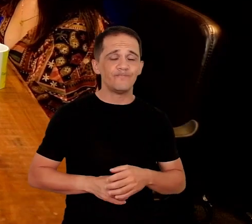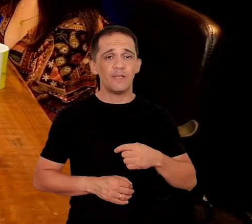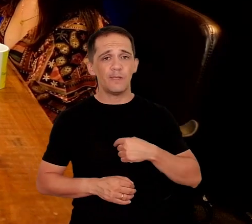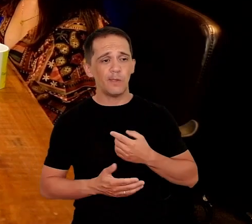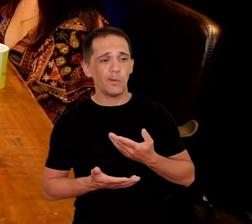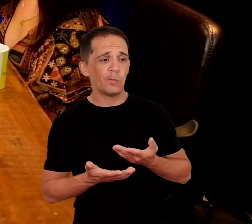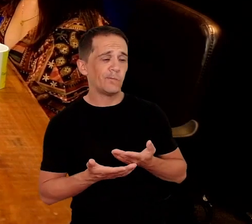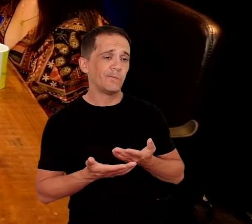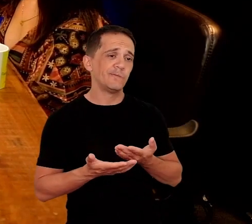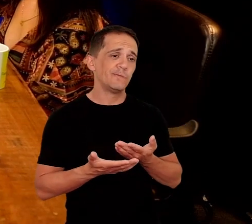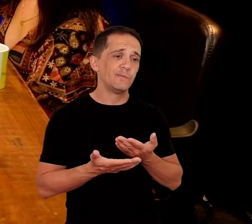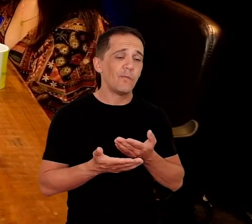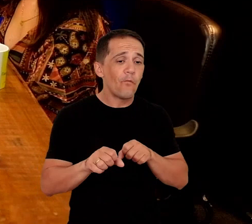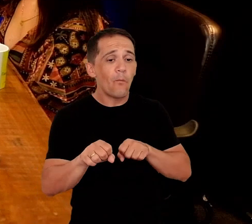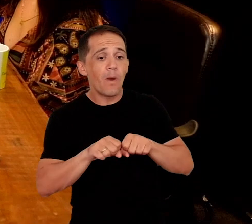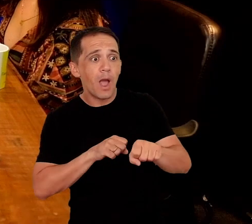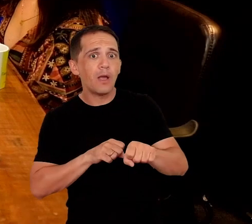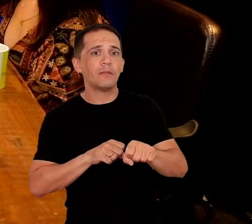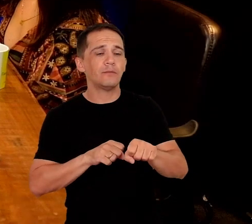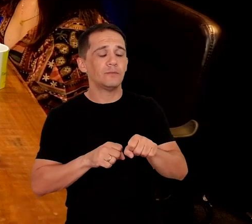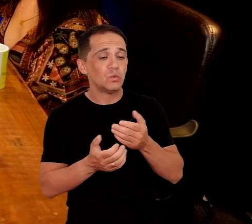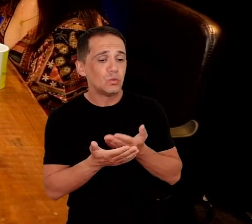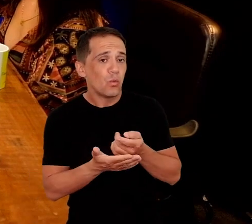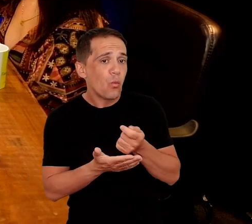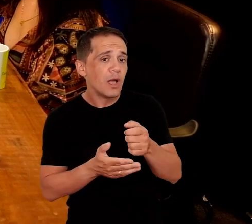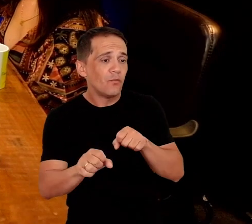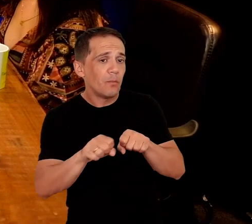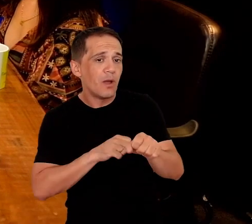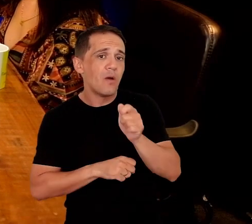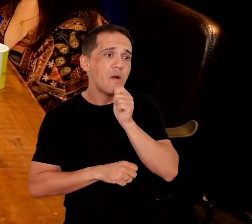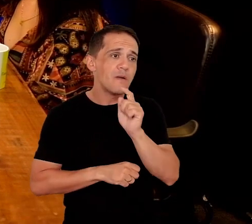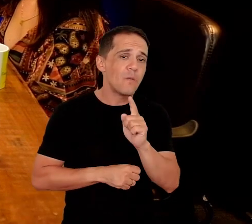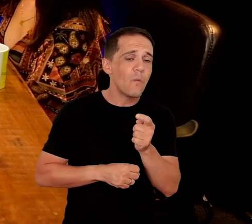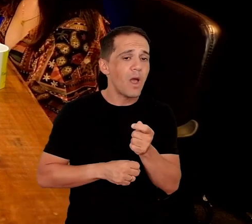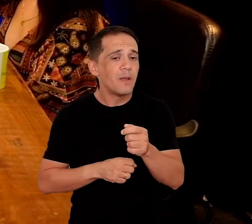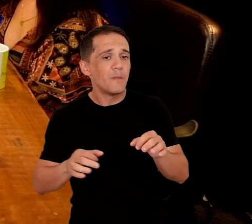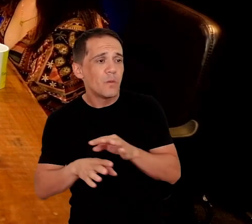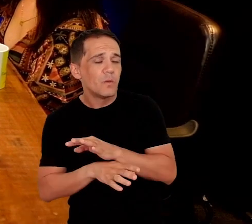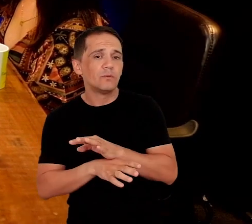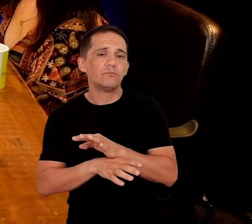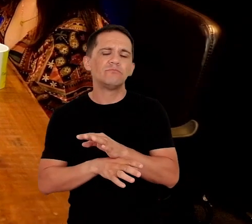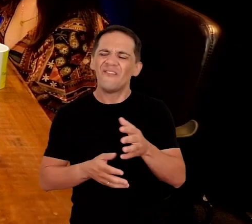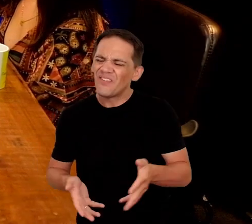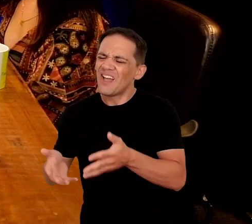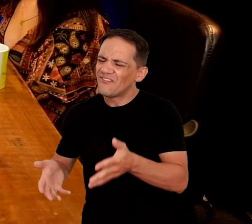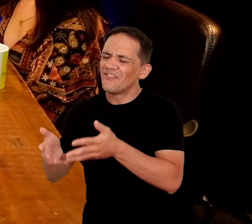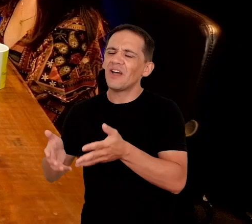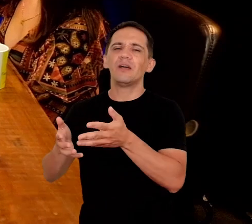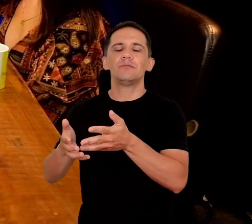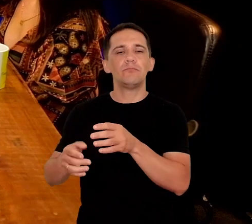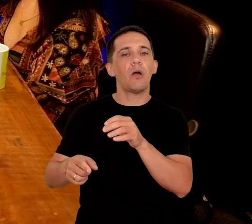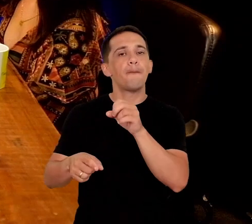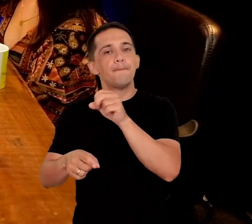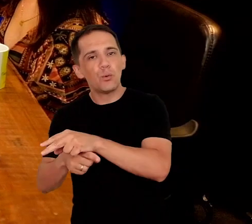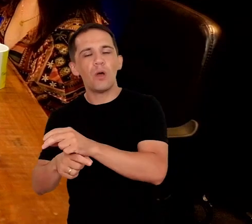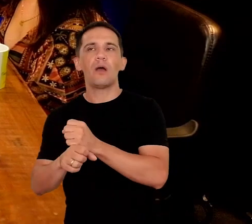Daí eu falei, mas eu tô recém terminando os estudos e tal. Daí ela, não, vamos. Ela era minha professora também. Aham. Aí disse, tá, vamos lá, vamos e tal. E no